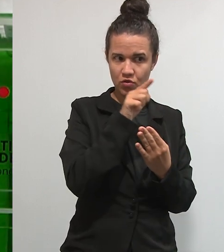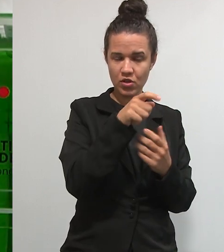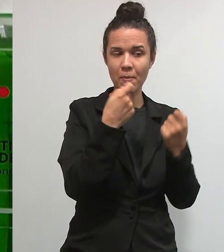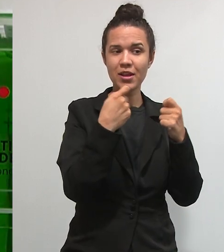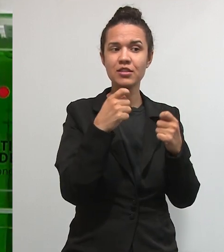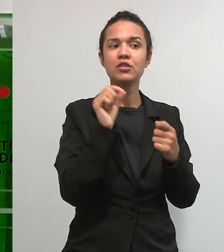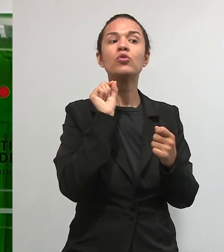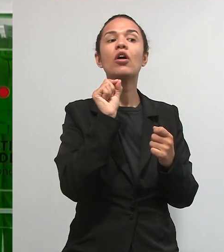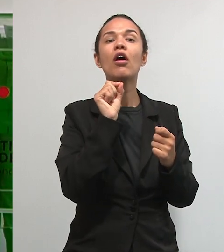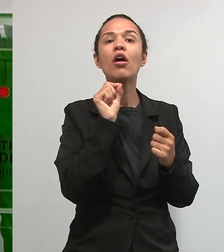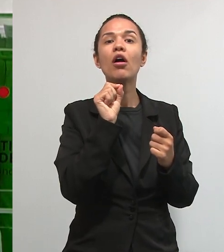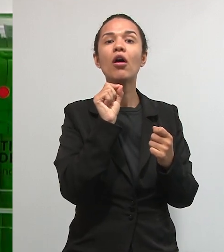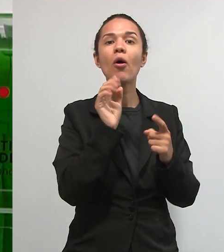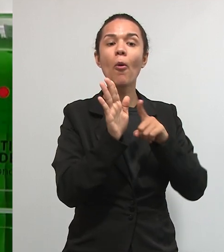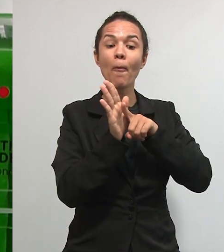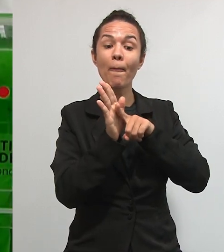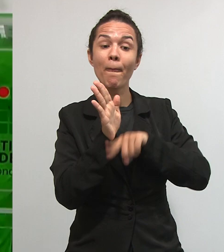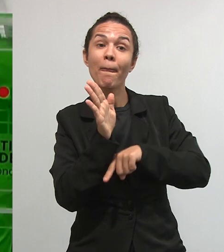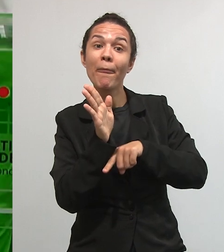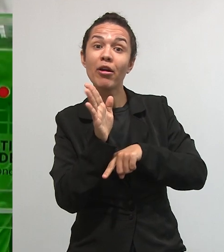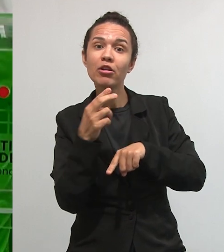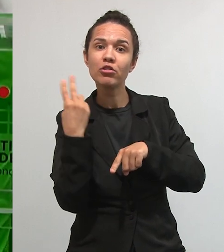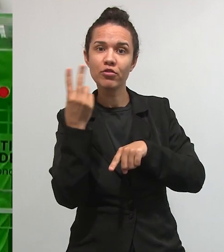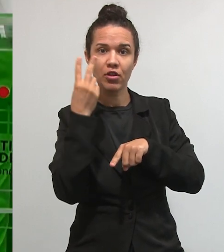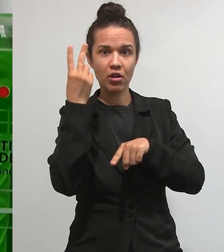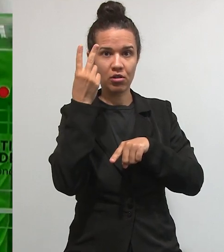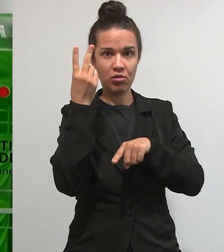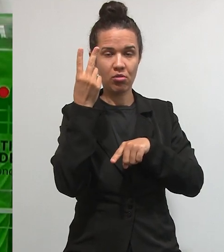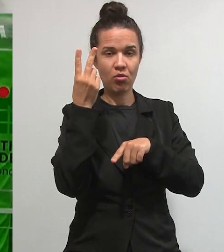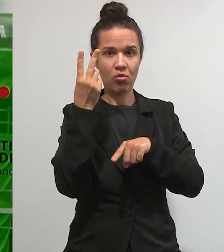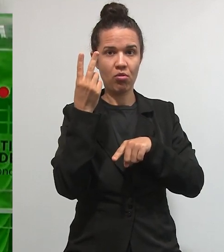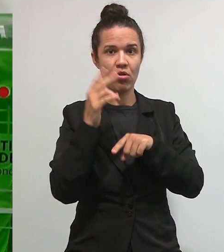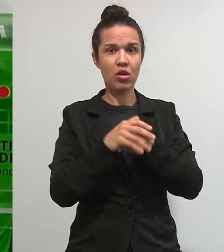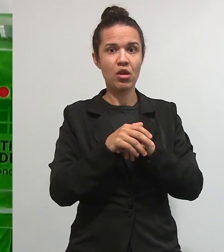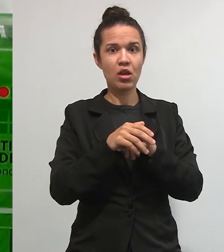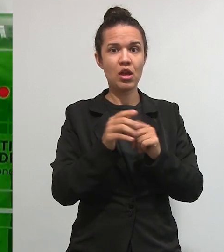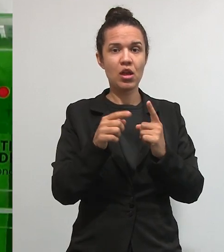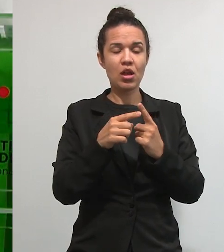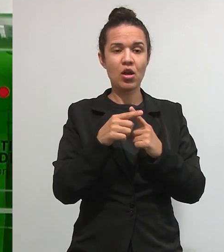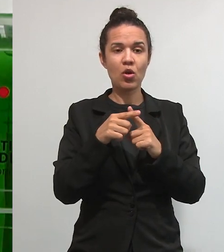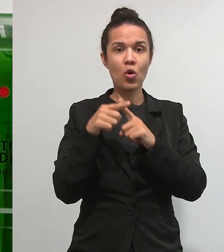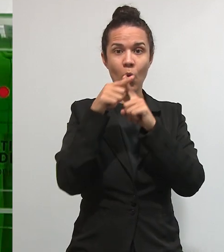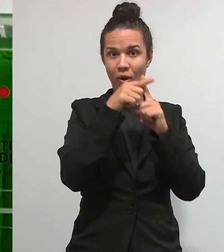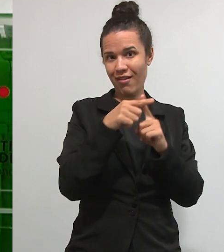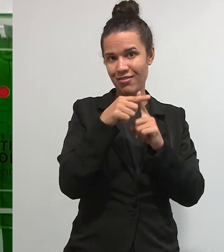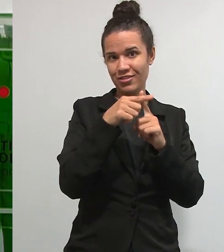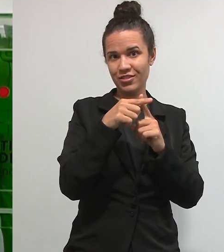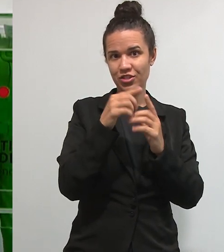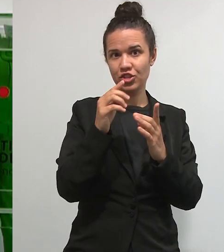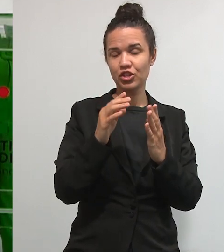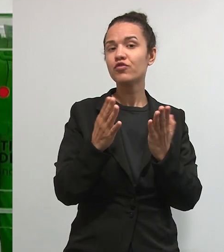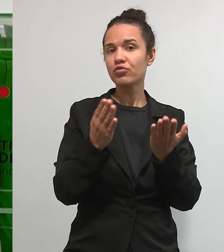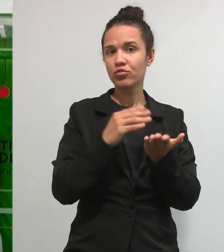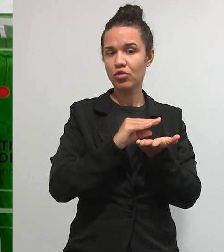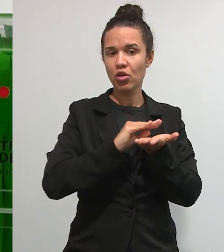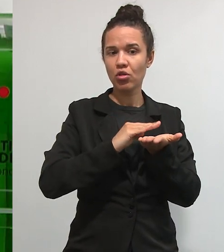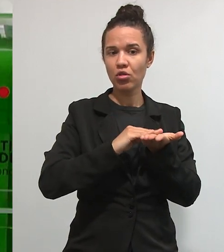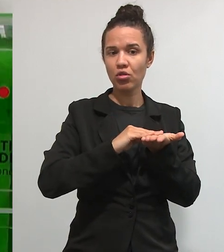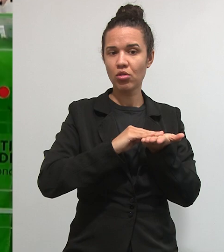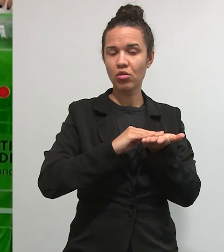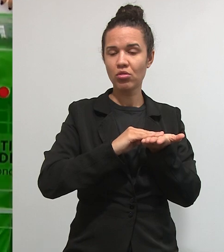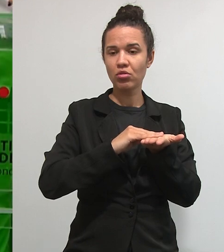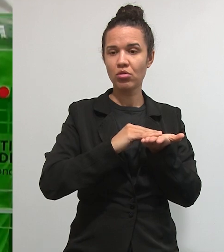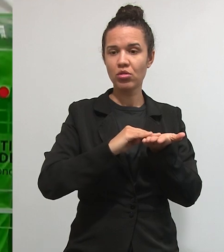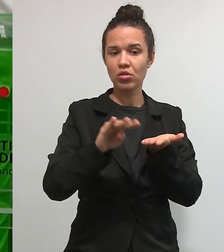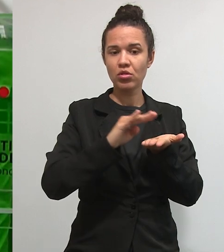quê? O menor, no caso, lá no ativo. Então, para você não vai colocar, como você já vai colocar, não,